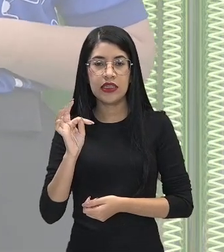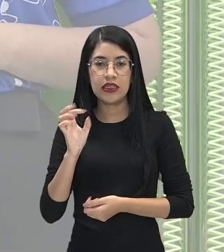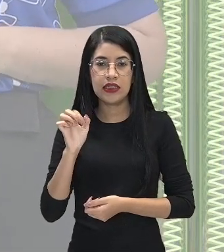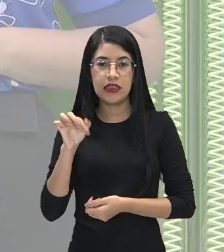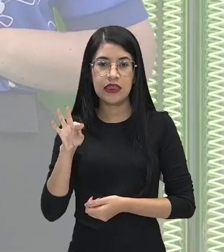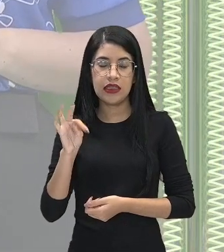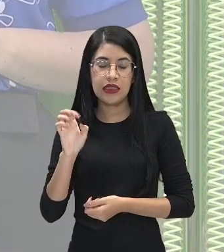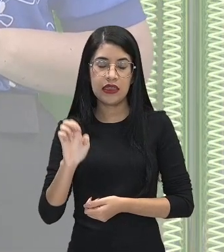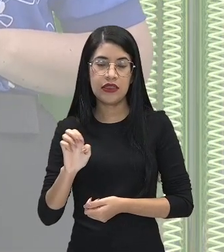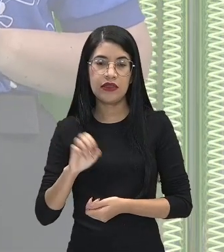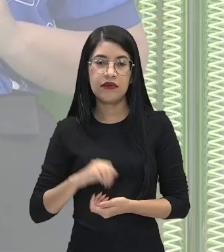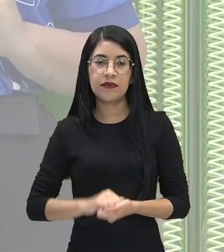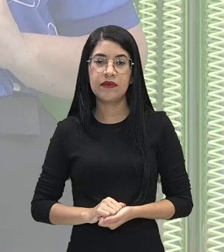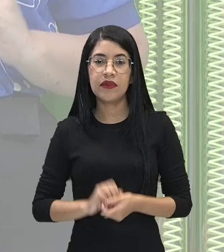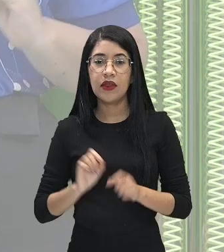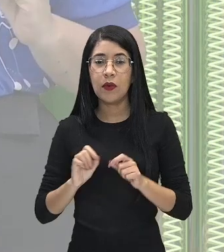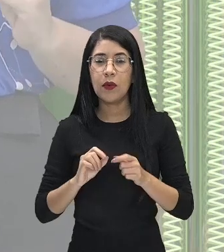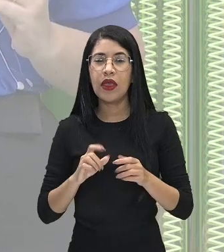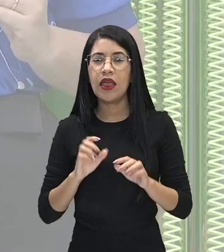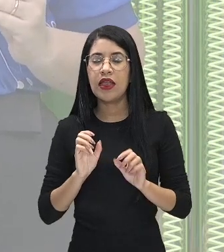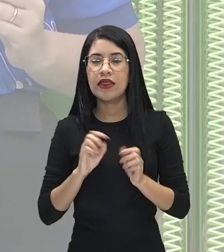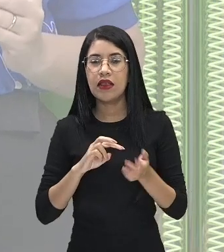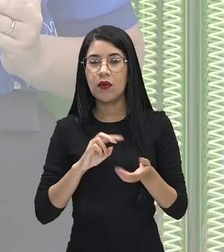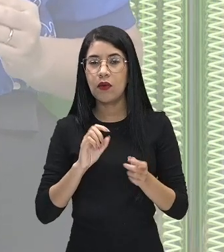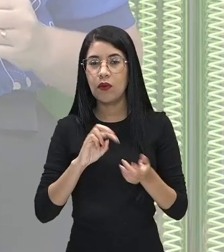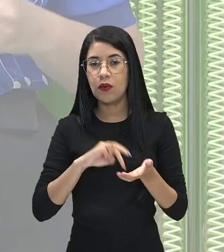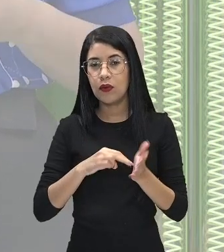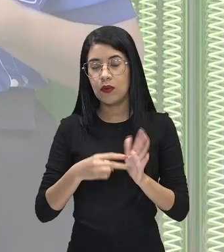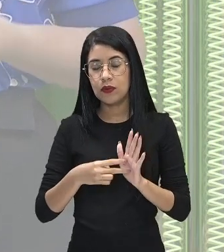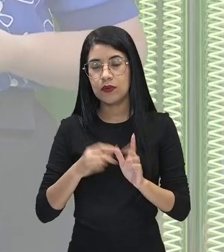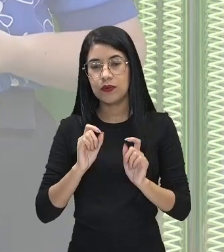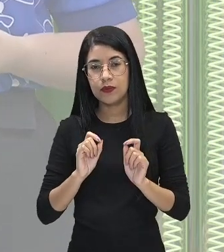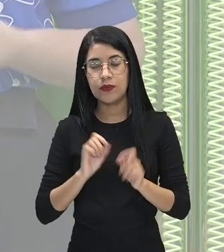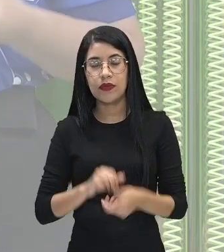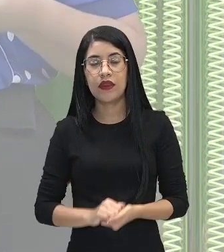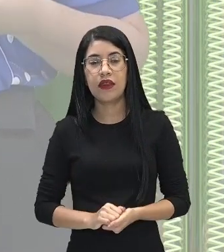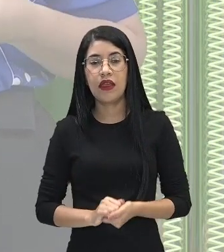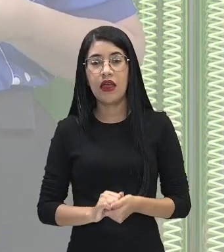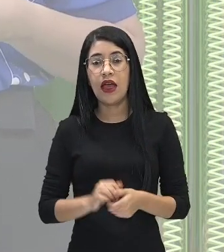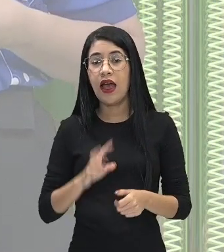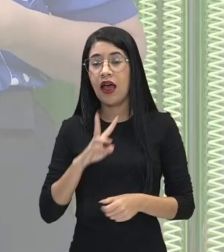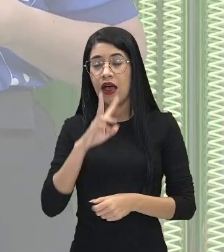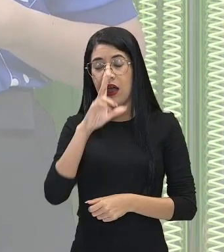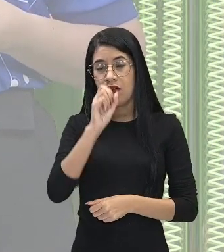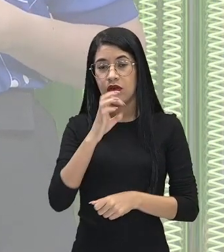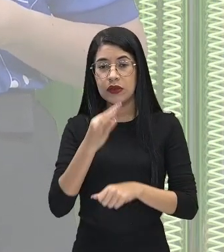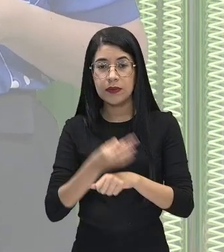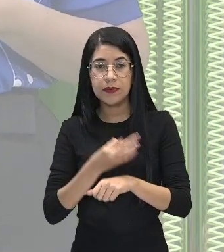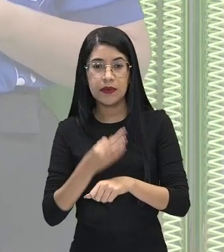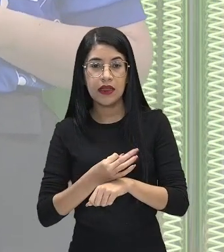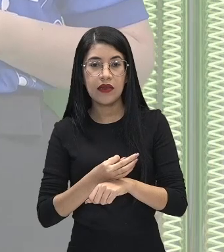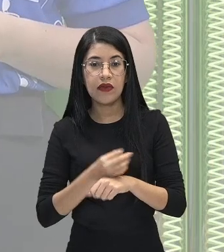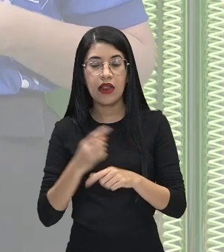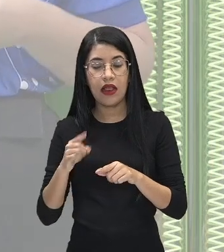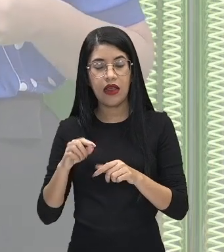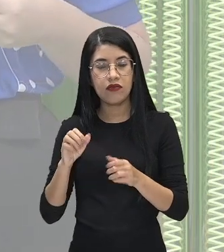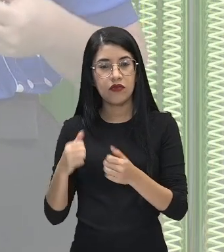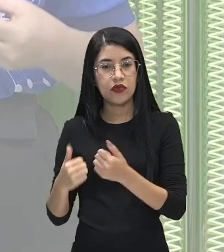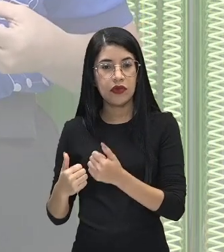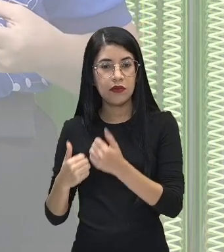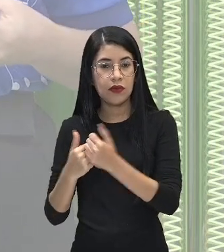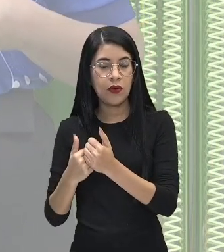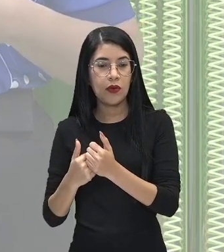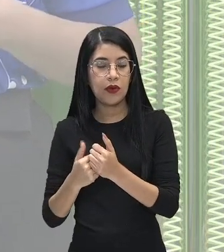Na alavanca interresistente, o ponto de aplicação da força resistente fica entre os pontos de apoio e